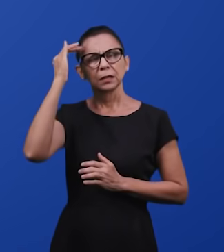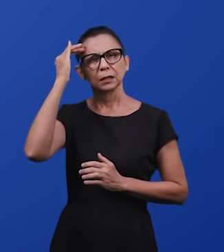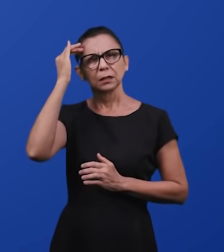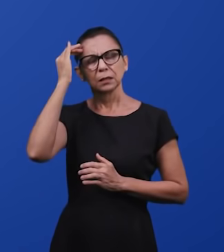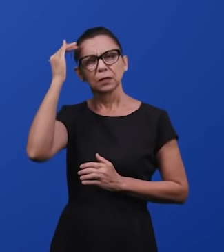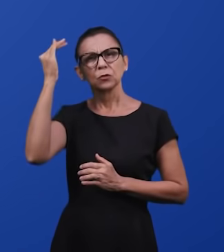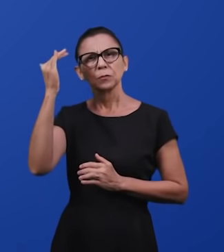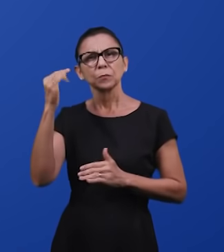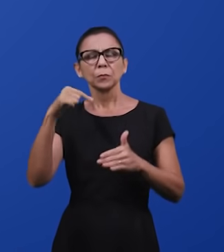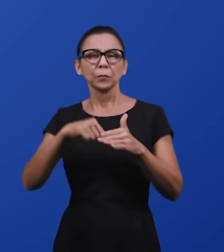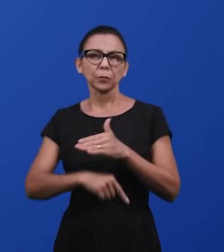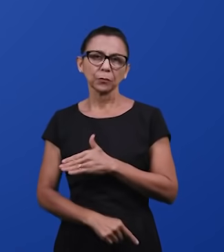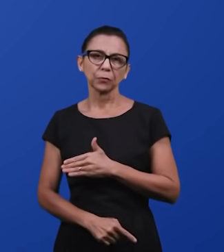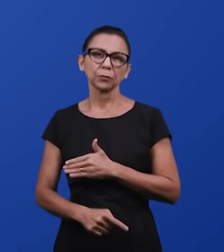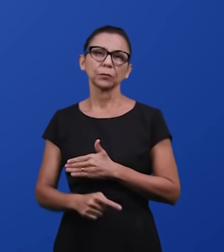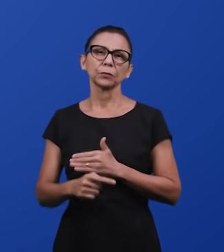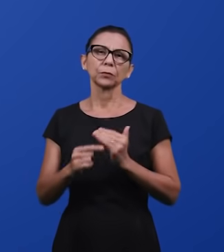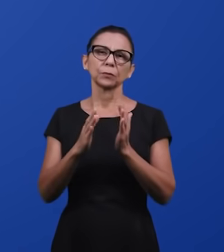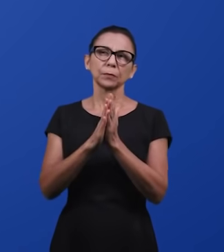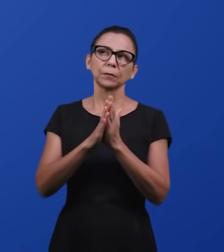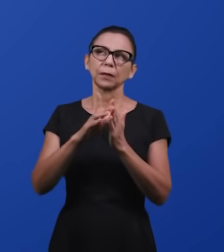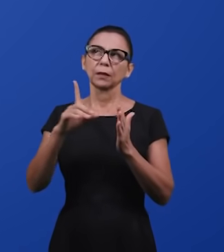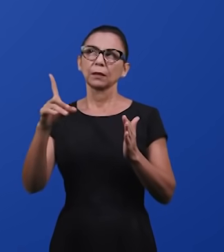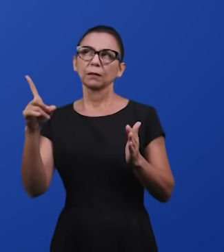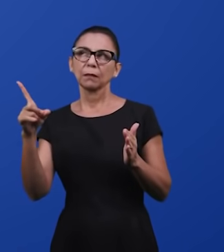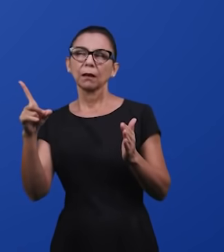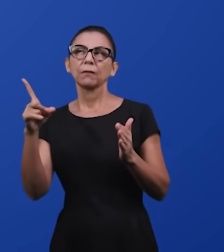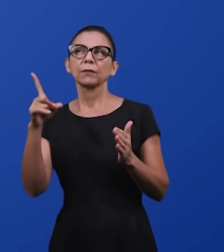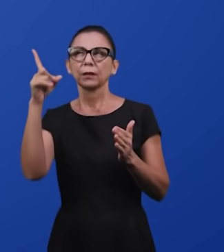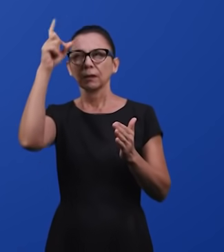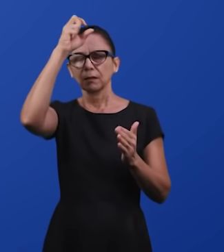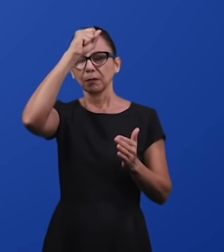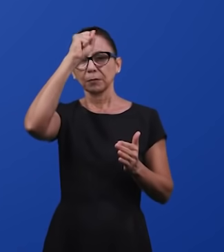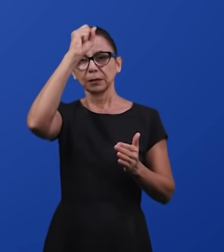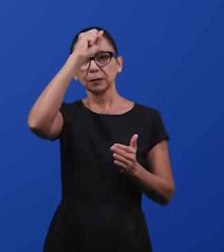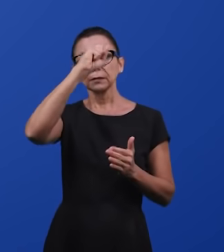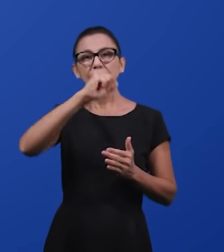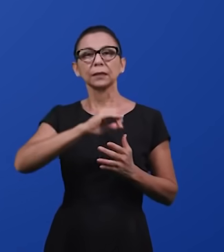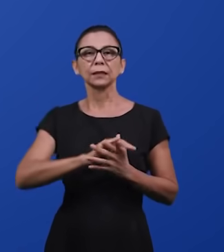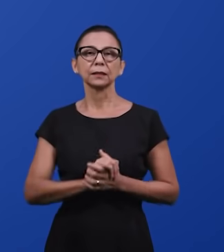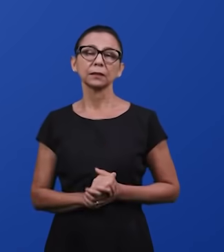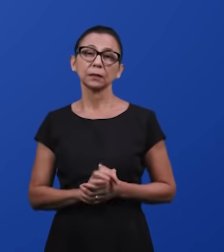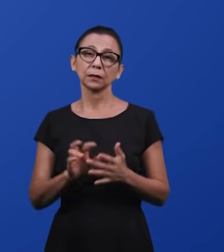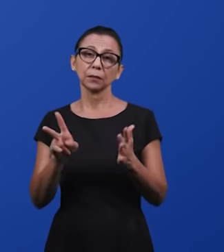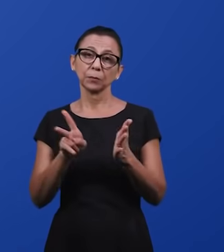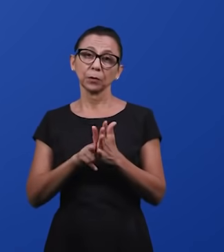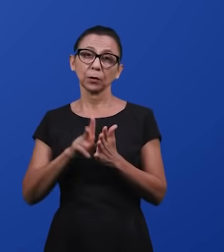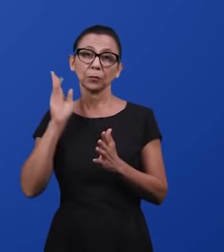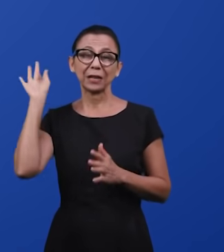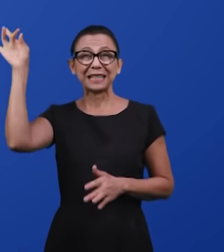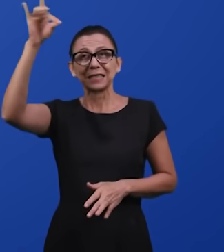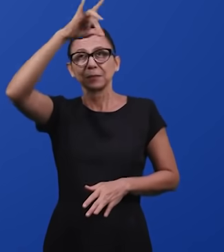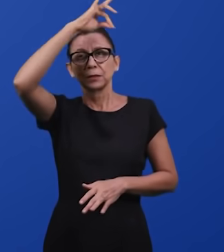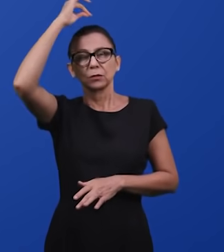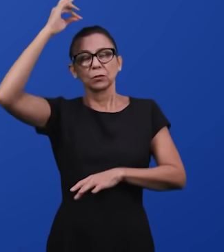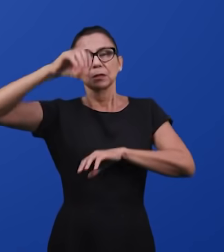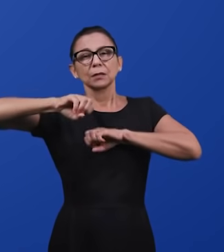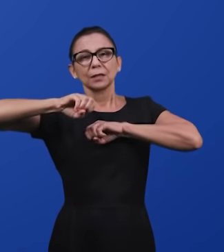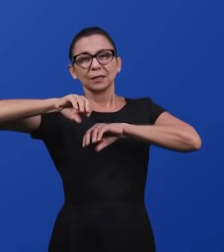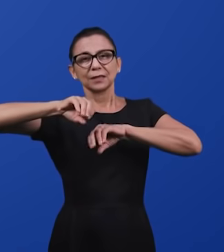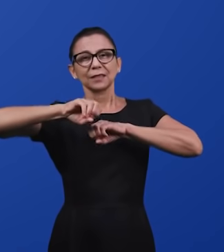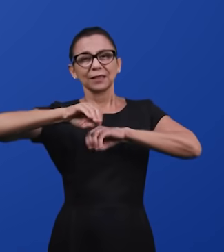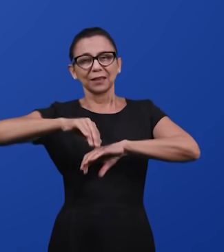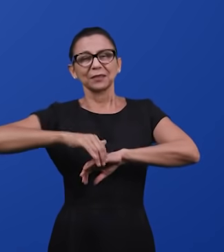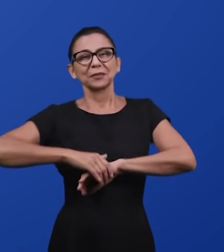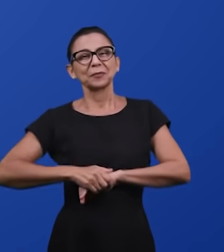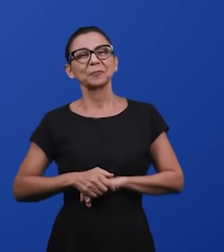para compreender a palavra do Senhor, que tem sido ensinada pelo Espírito Santo, e nós temos tido